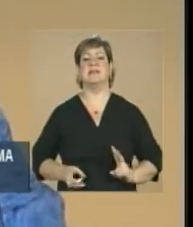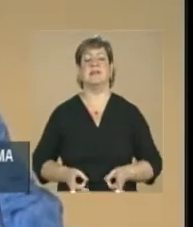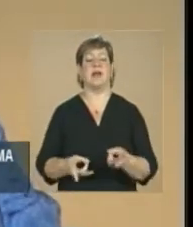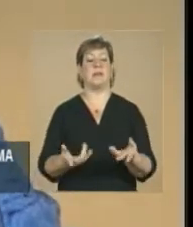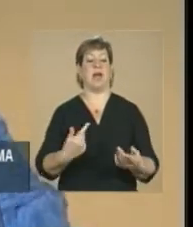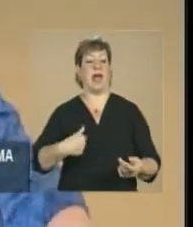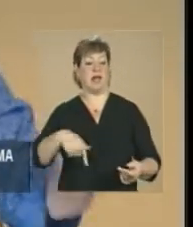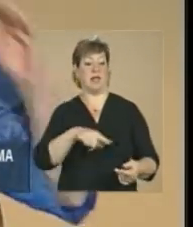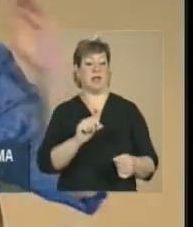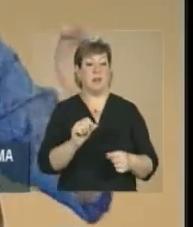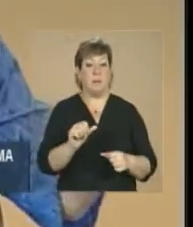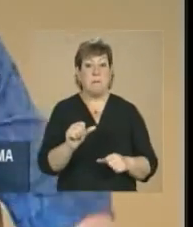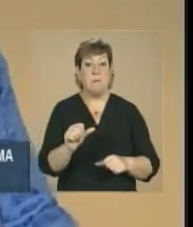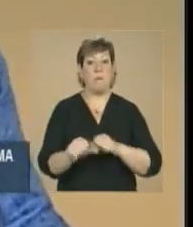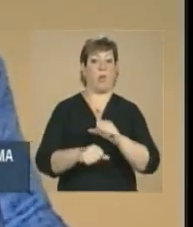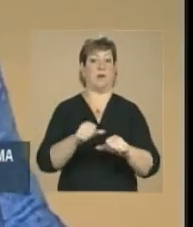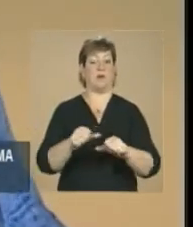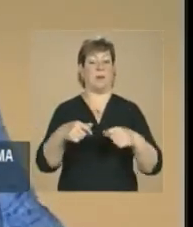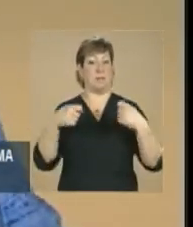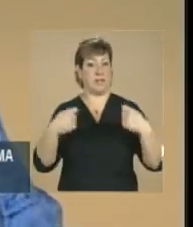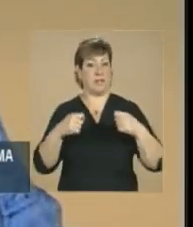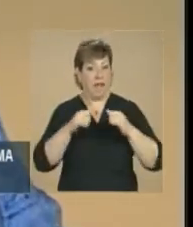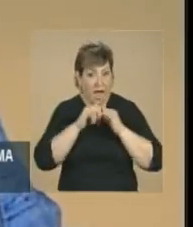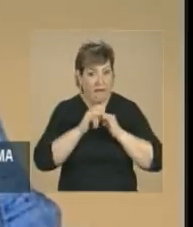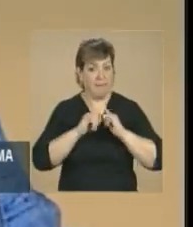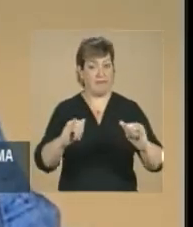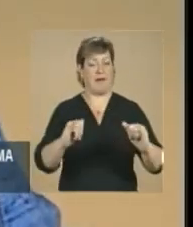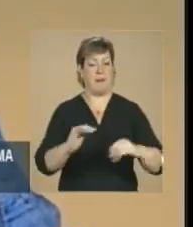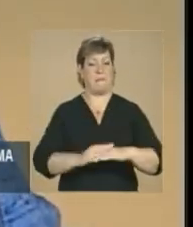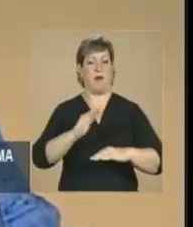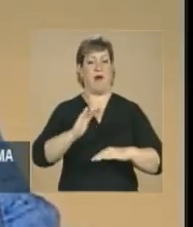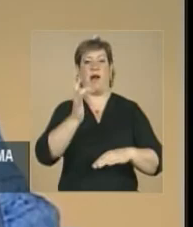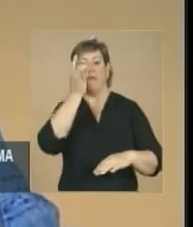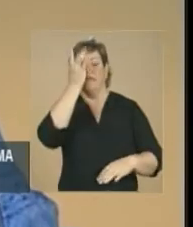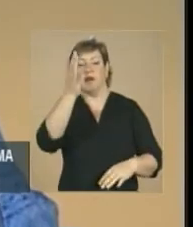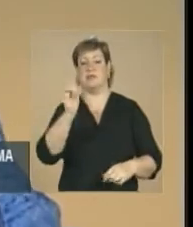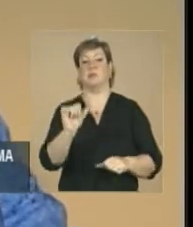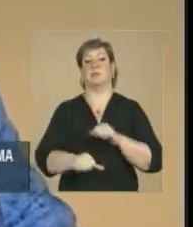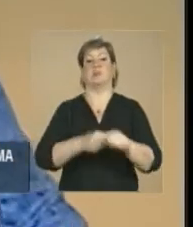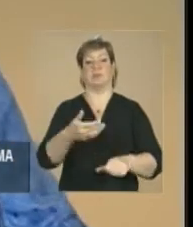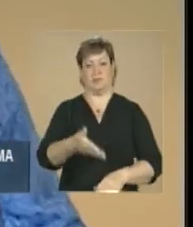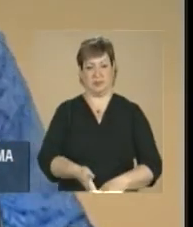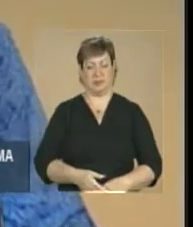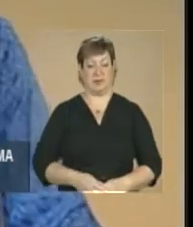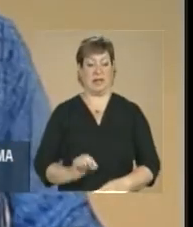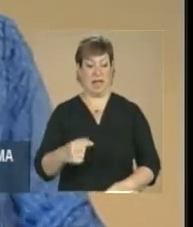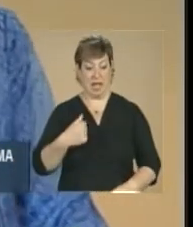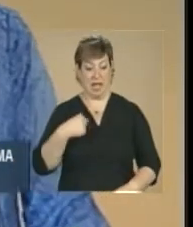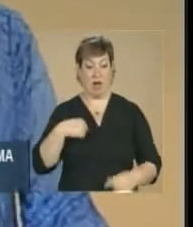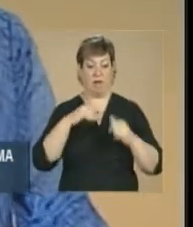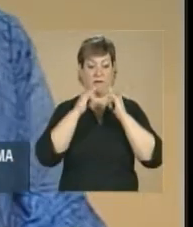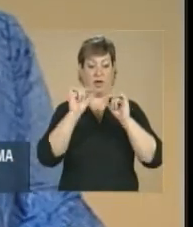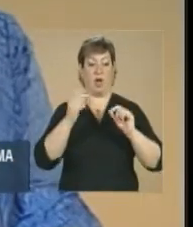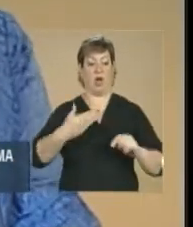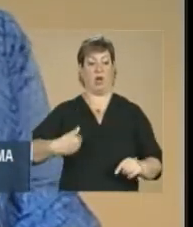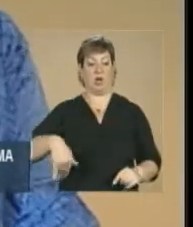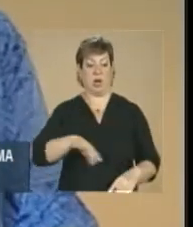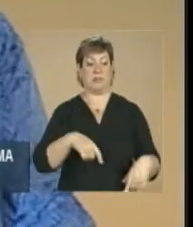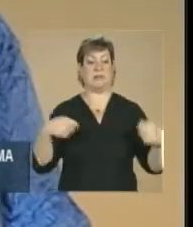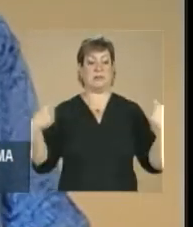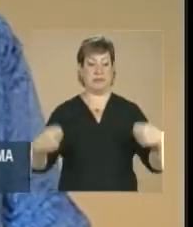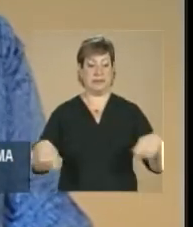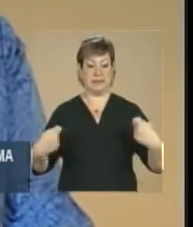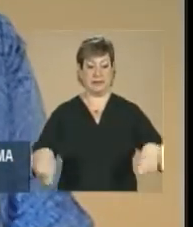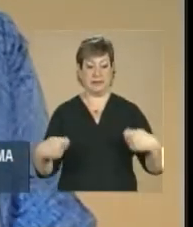muda, a gente tem de dar uma enfatizada maior para poder facilitar a mudança. Eu disse que nós precisamos de dar